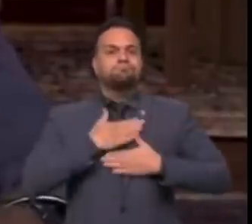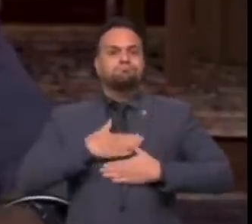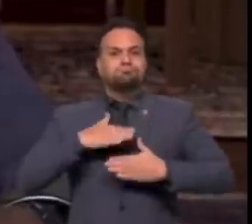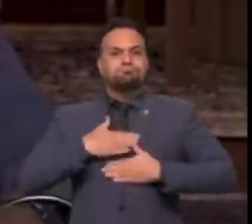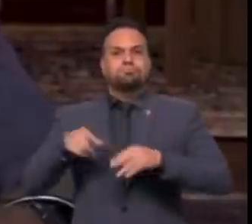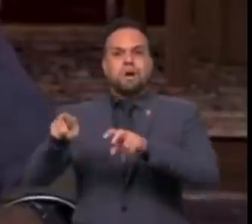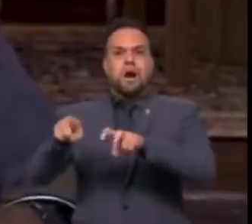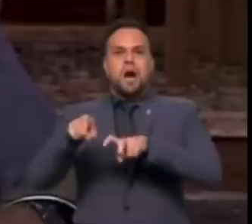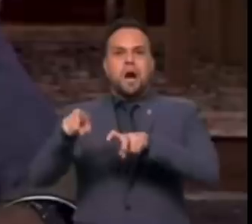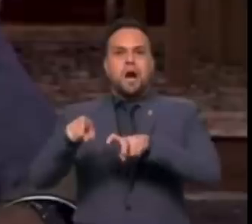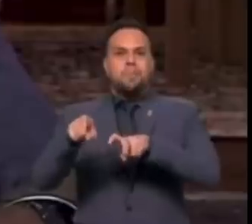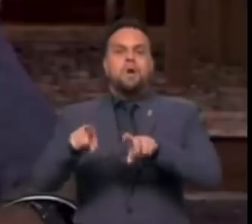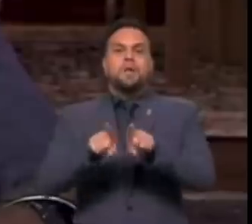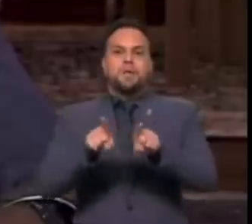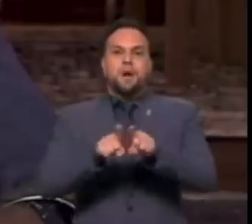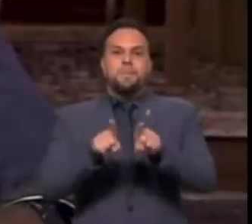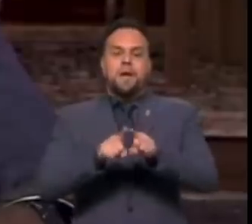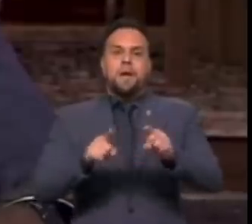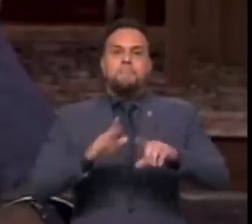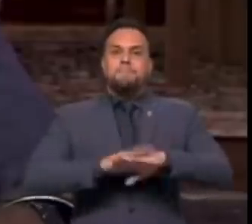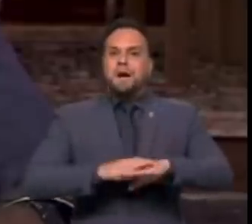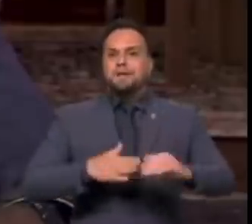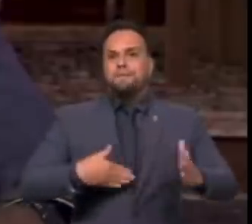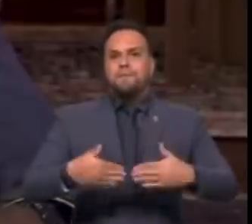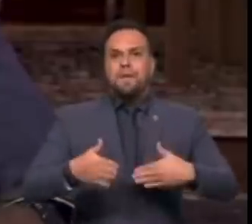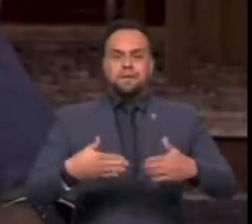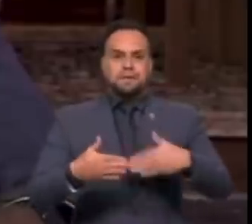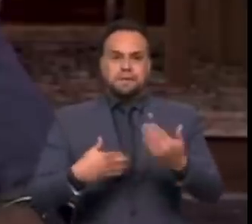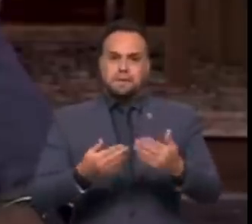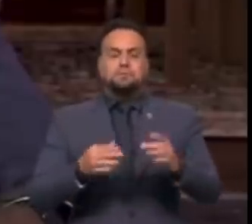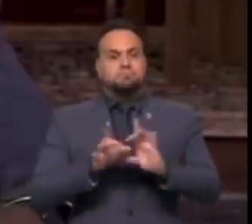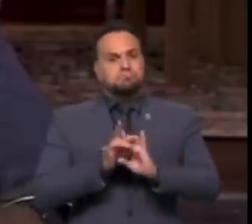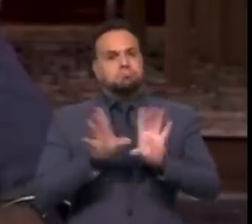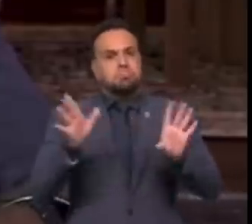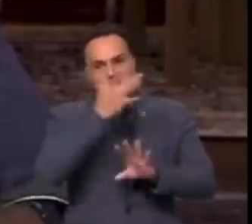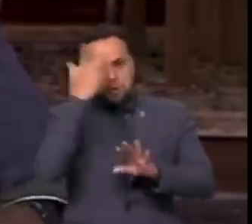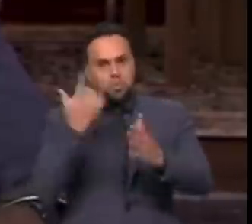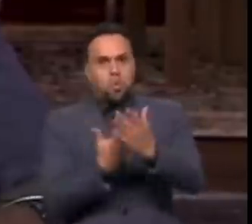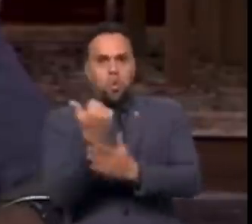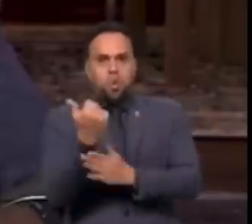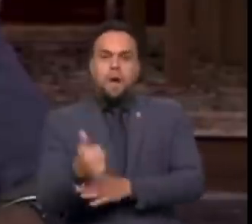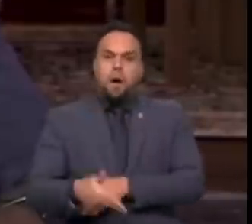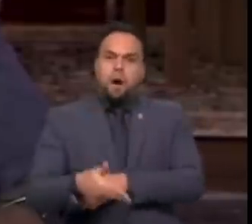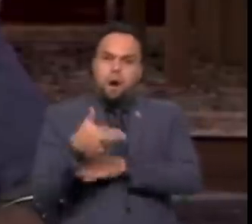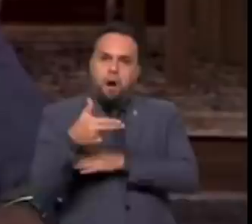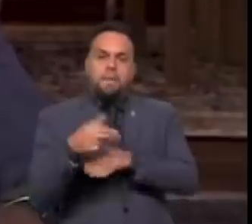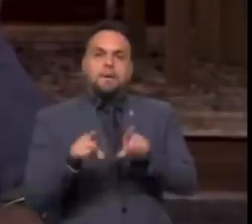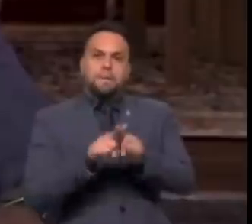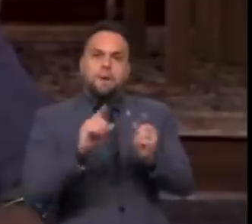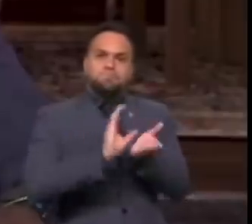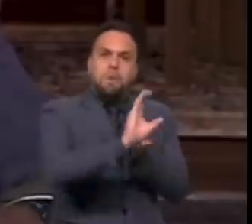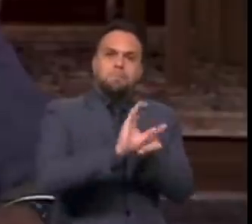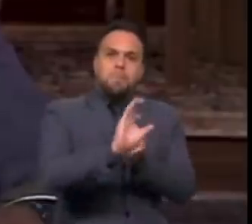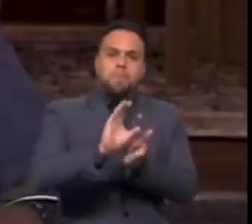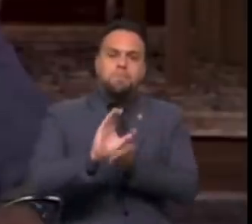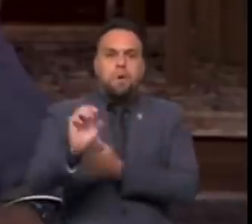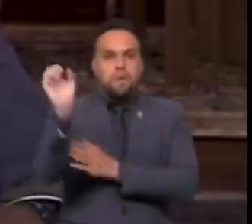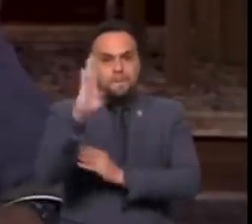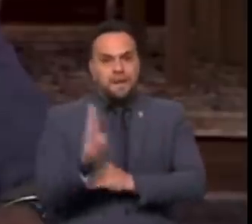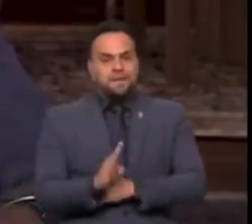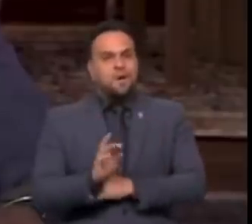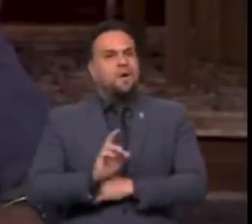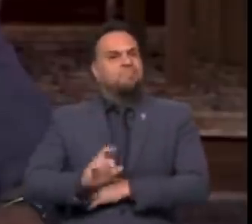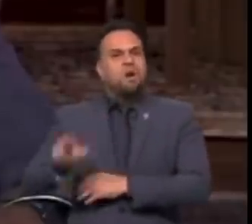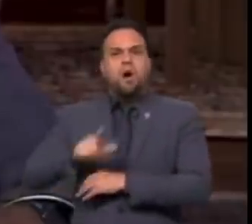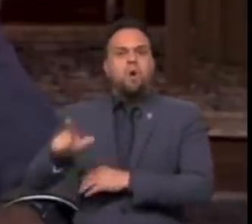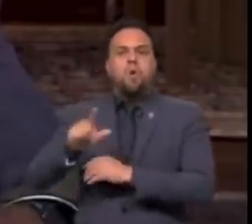campo flexibilizamos a posse eo porte de arma de fogo para o cidadão e passamos a investir no Brasil e